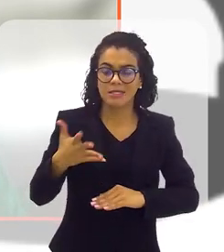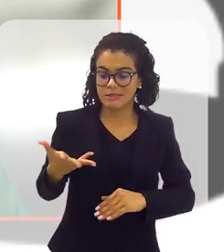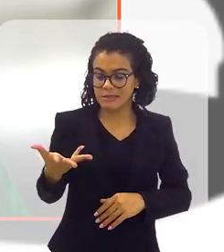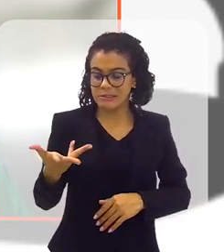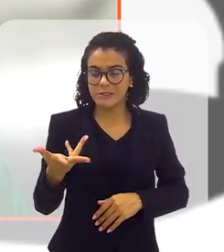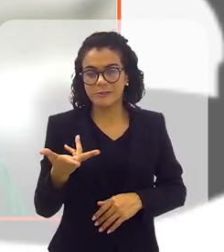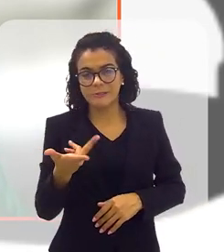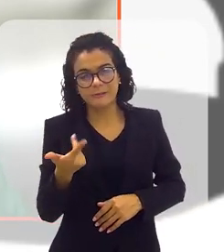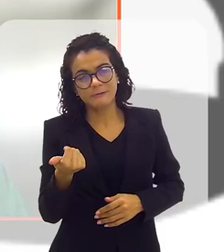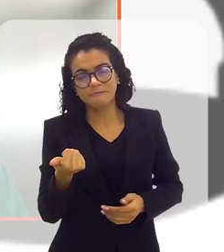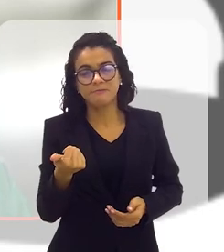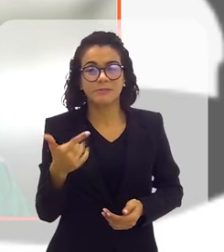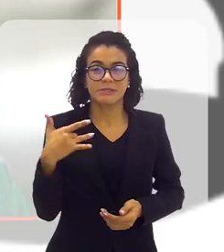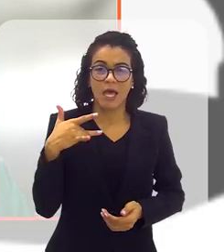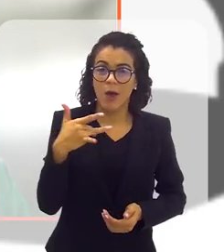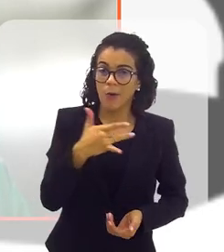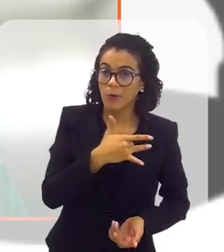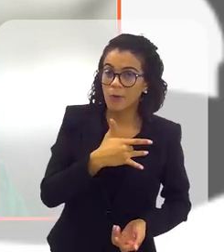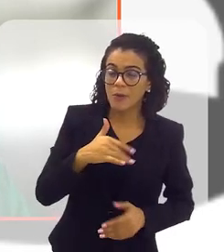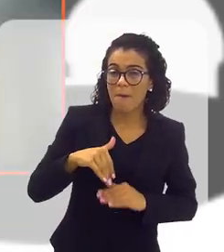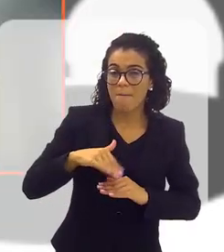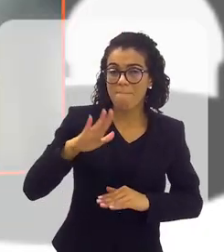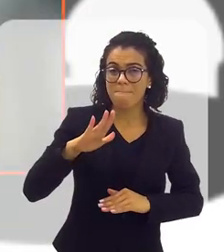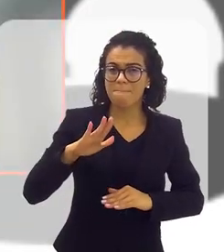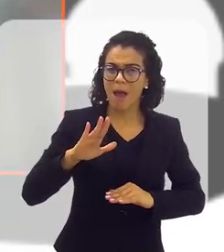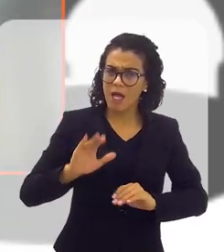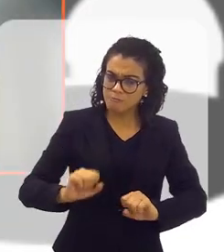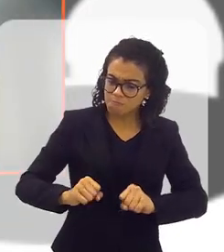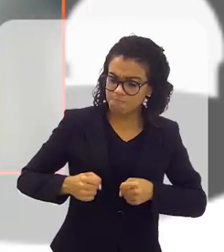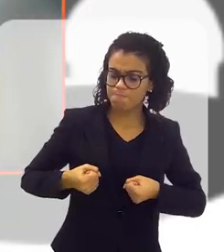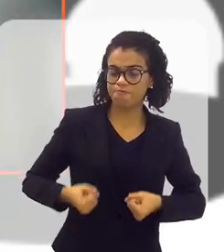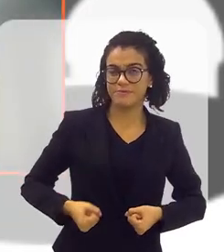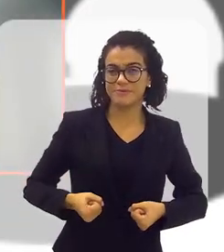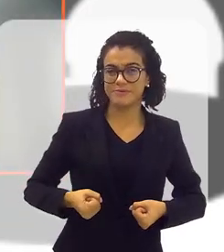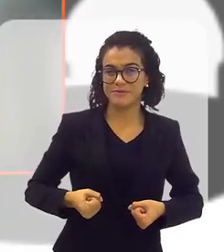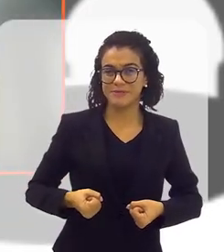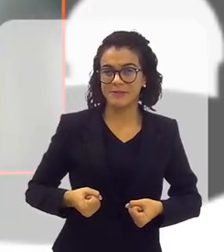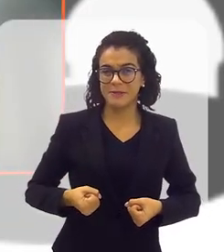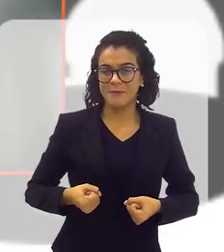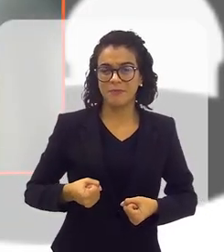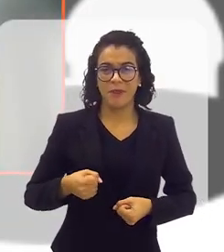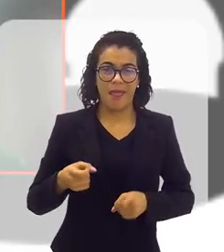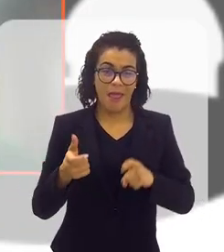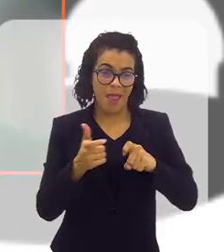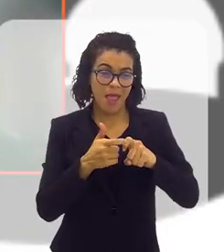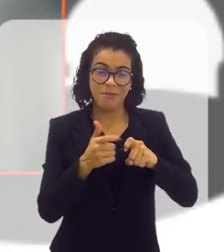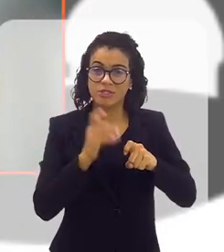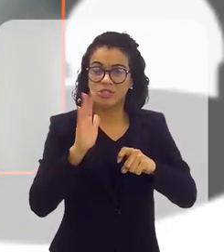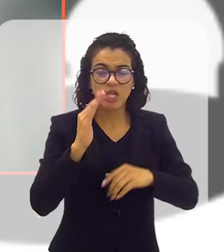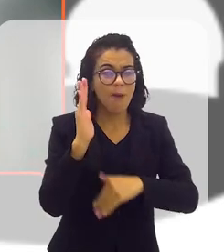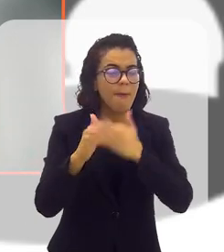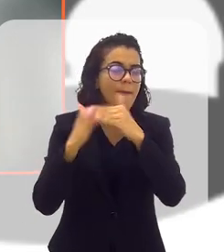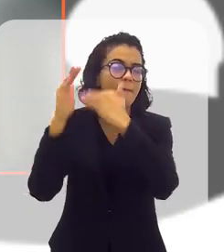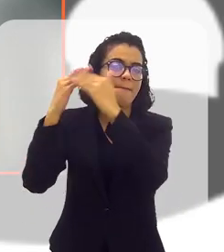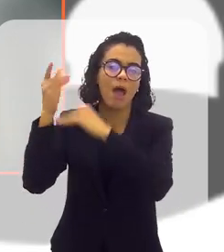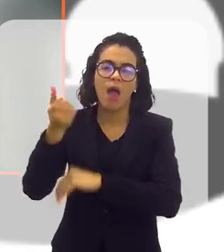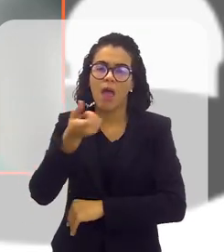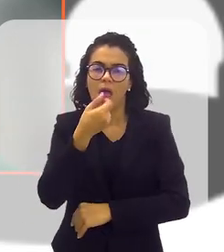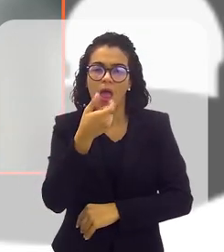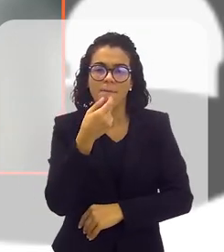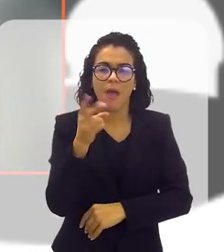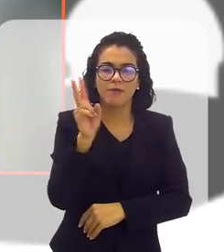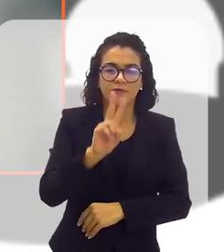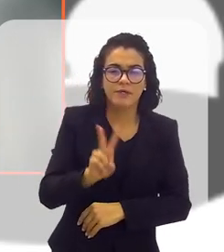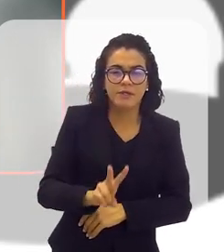têm mais qualidade, têm mais saúde, têm mais disposição, né, com a medicina avançada, com